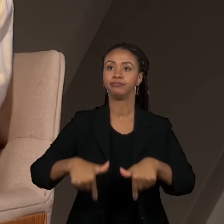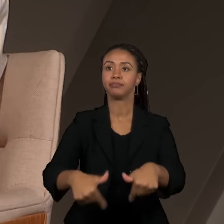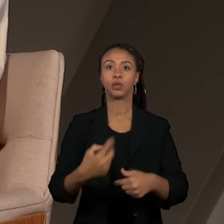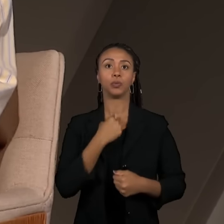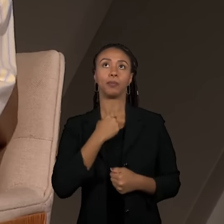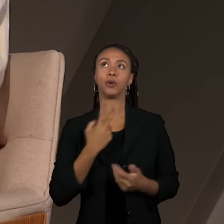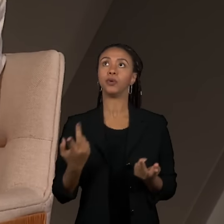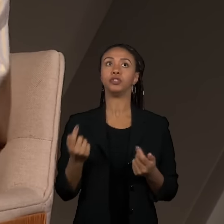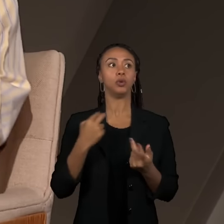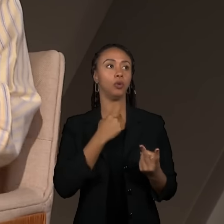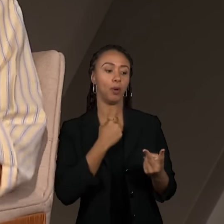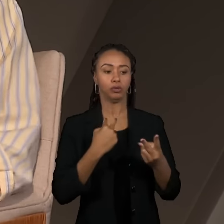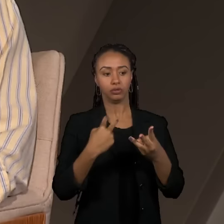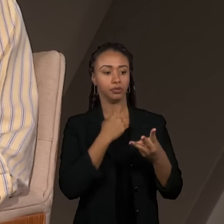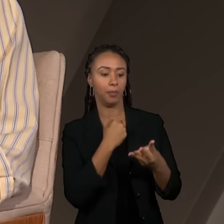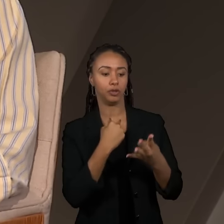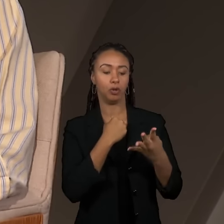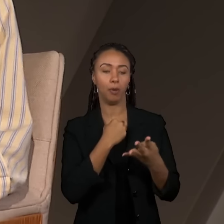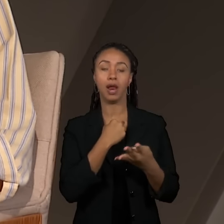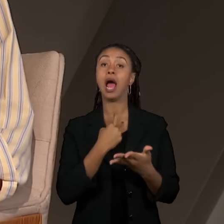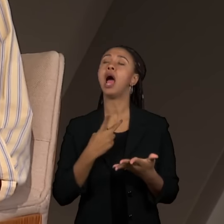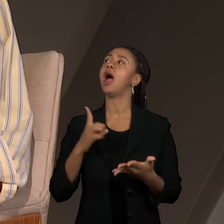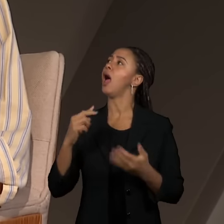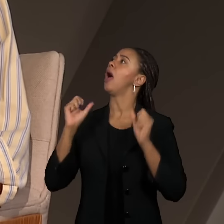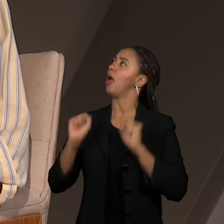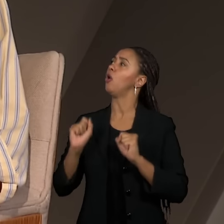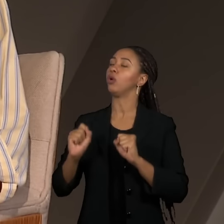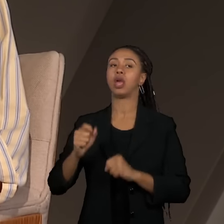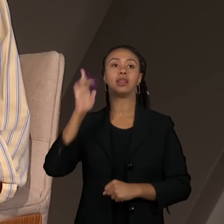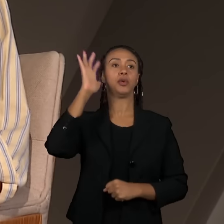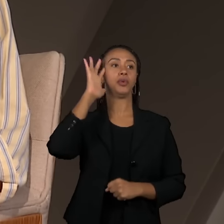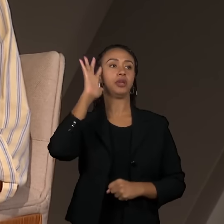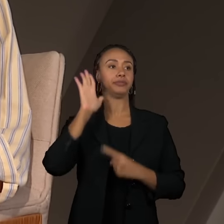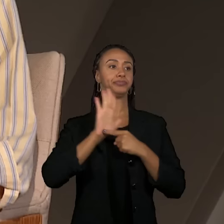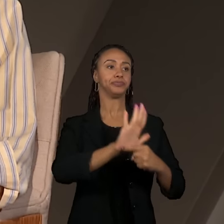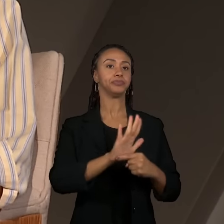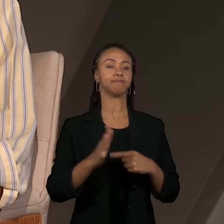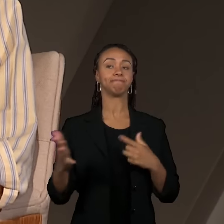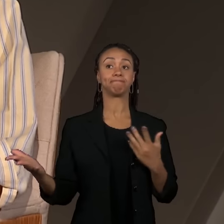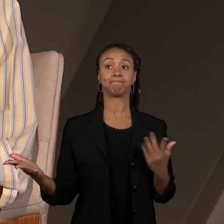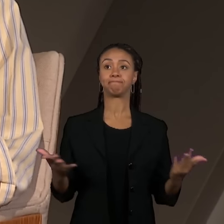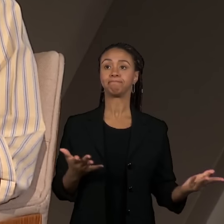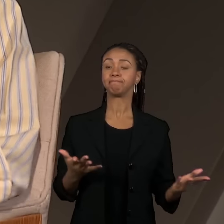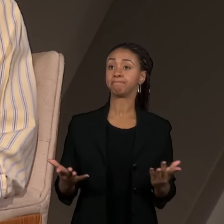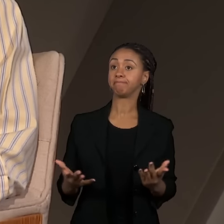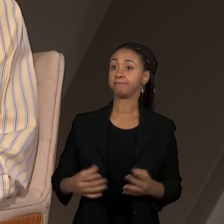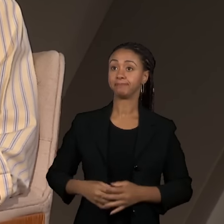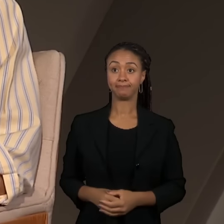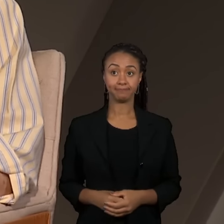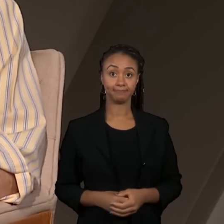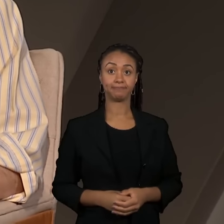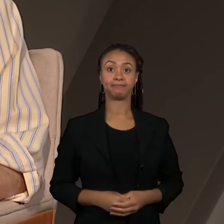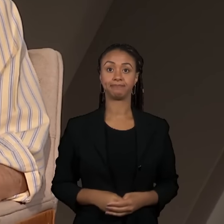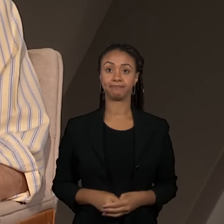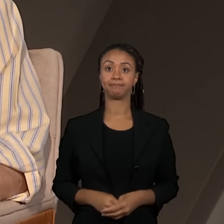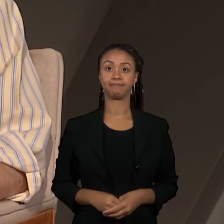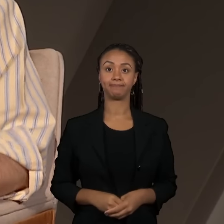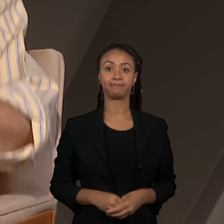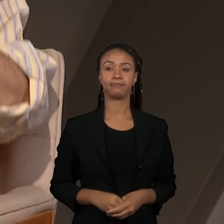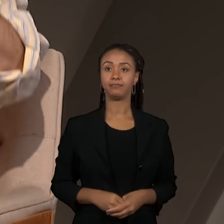E que que vale teoria que é o que eu consigo transmitir uhum